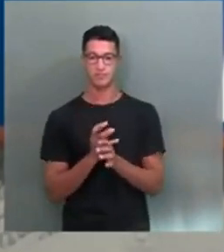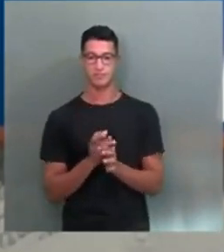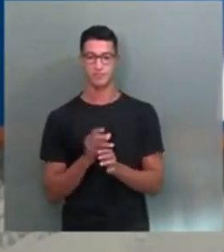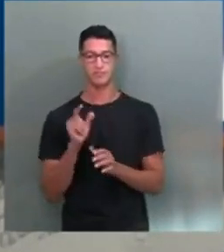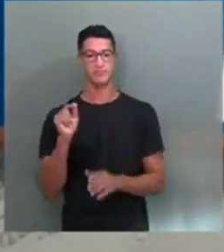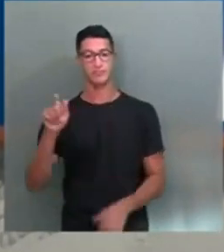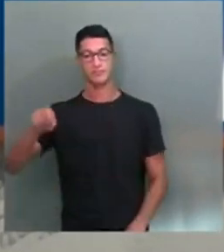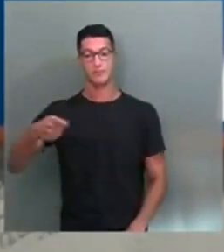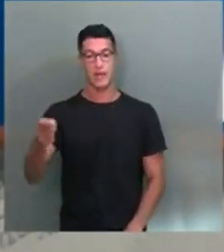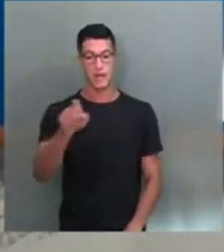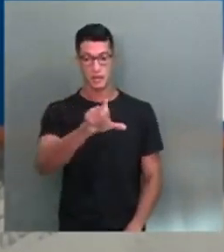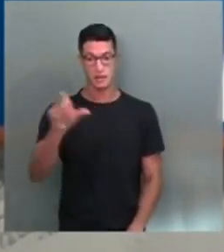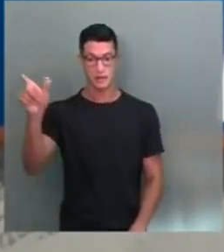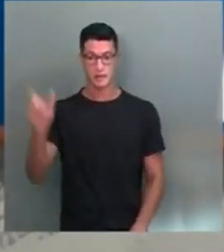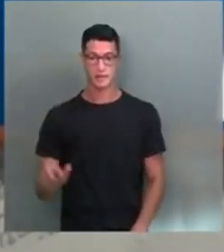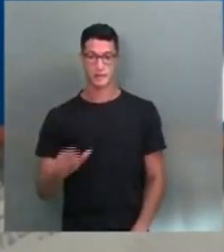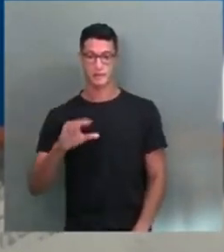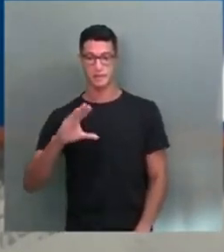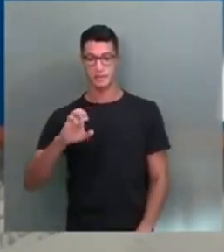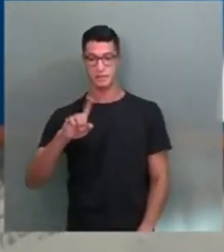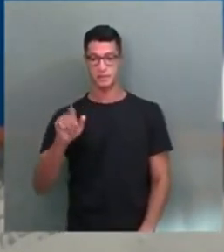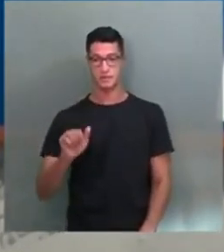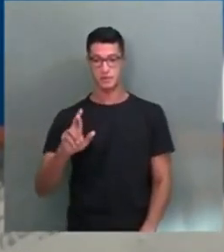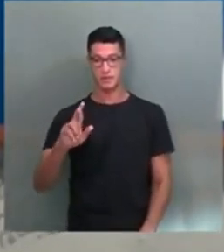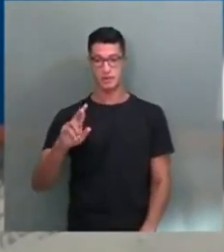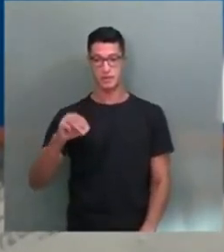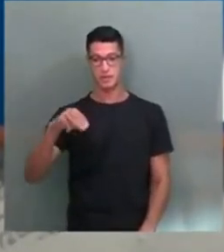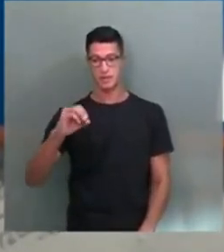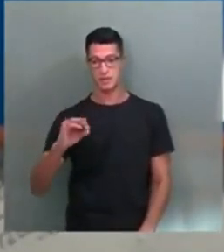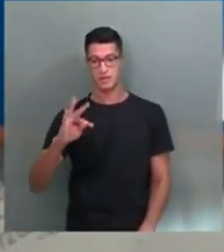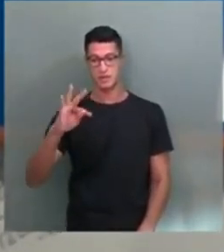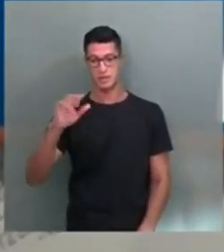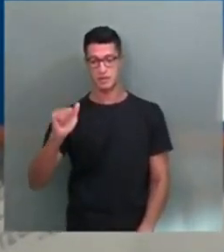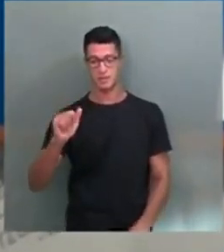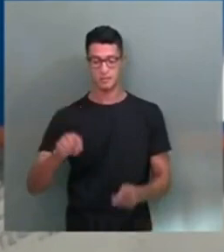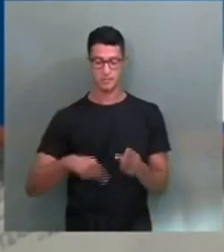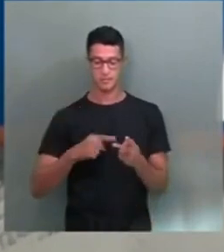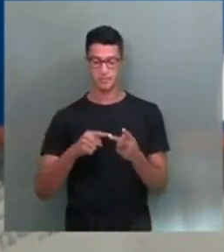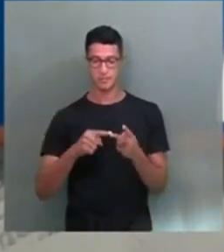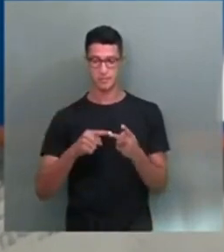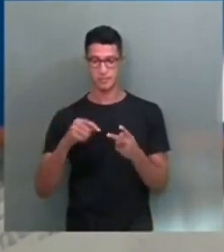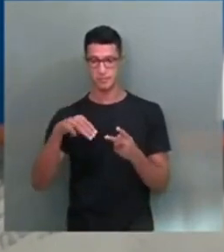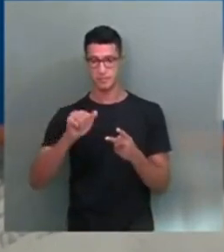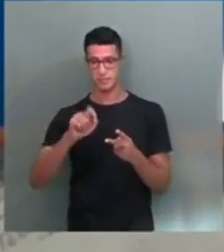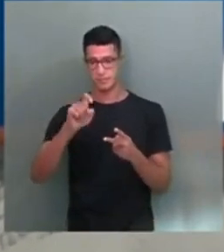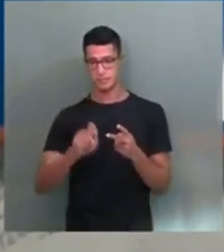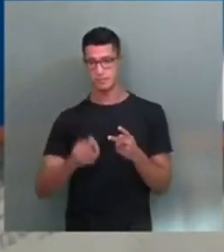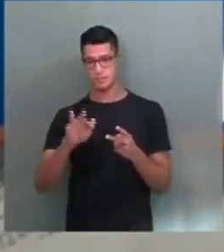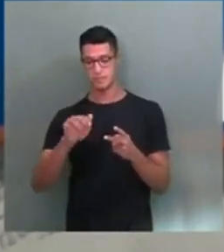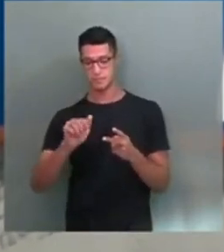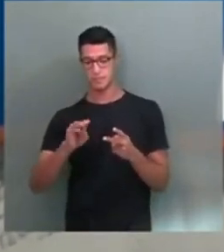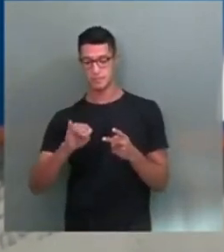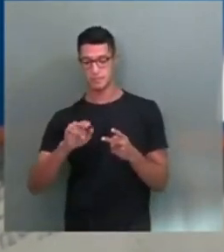que foram César Mota, o talentoso César Mota, Max Fabiano,